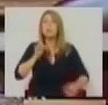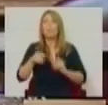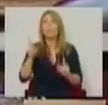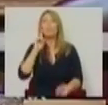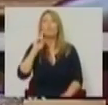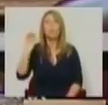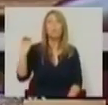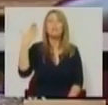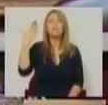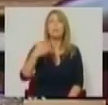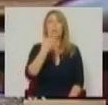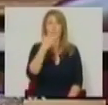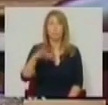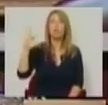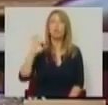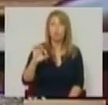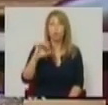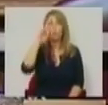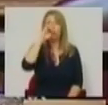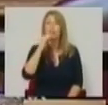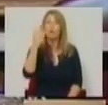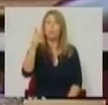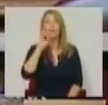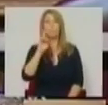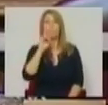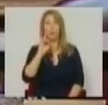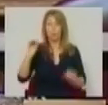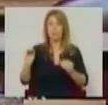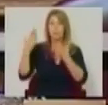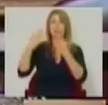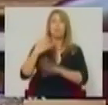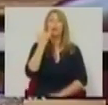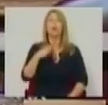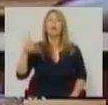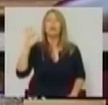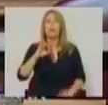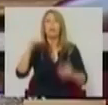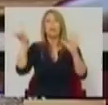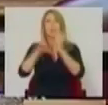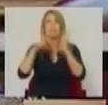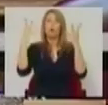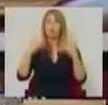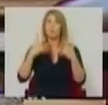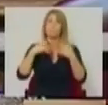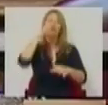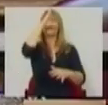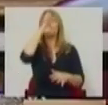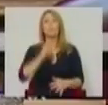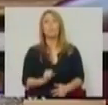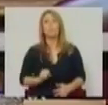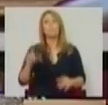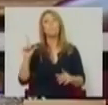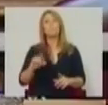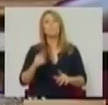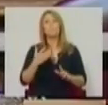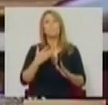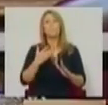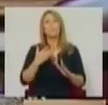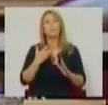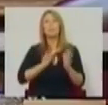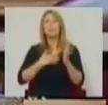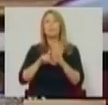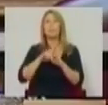valor inicial em 2018, recordar o valor inicial em 2018, quer na Lei de Orçamento do Estado, quer no Decreto de